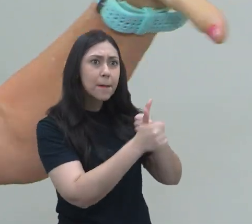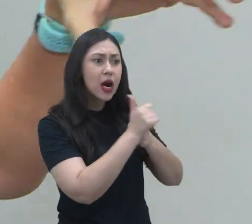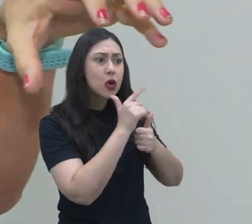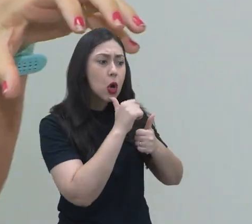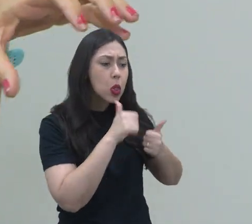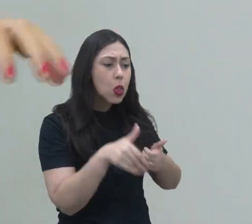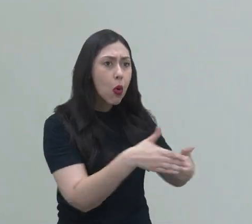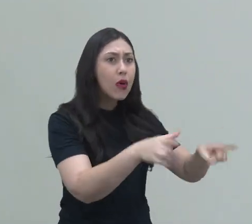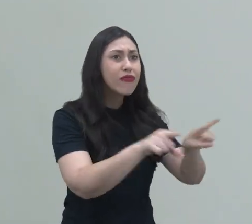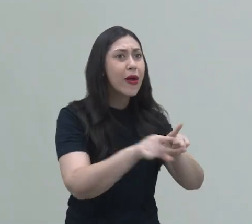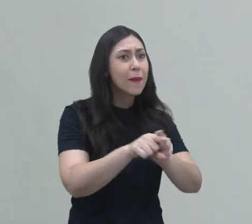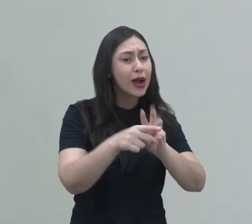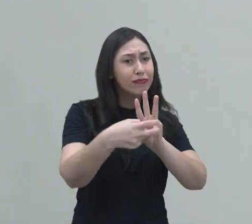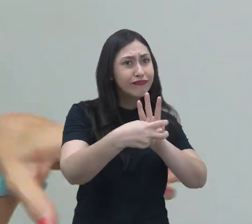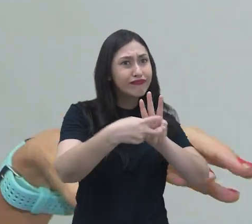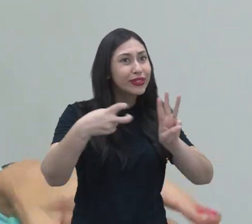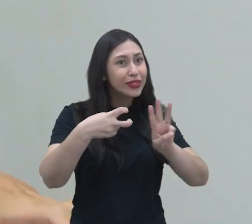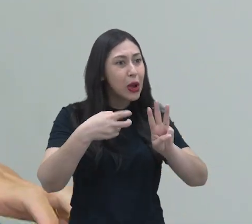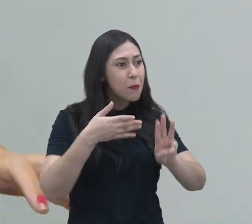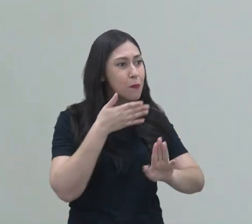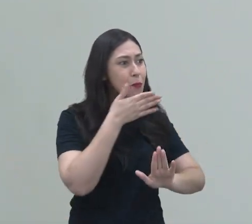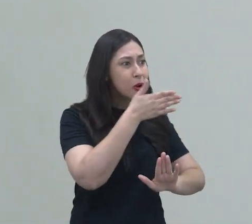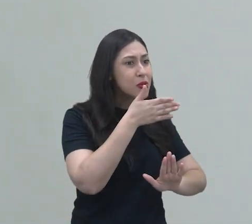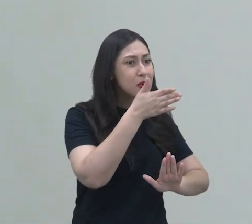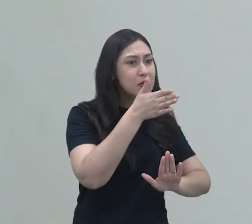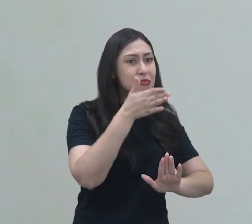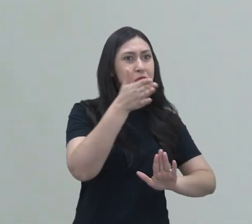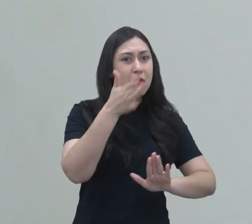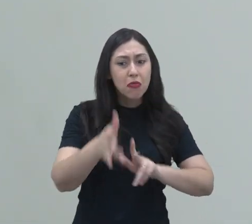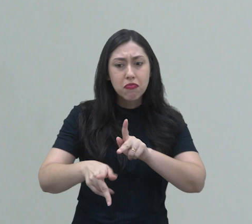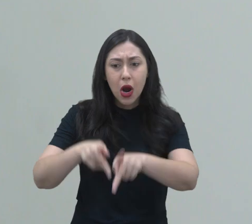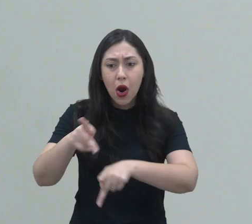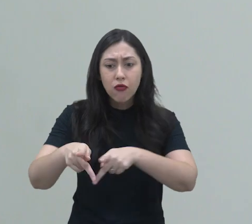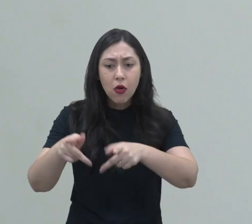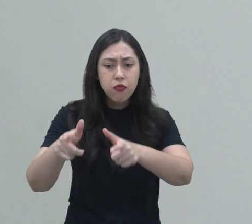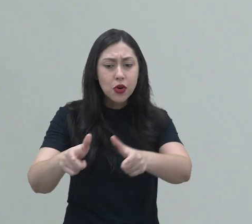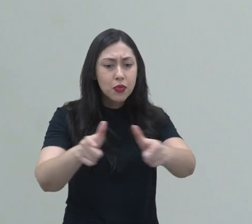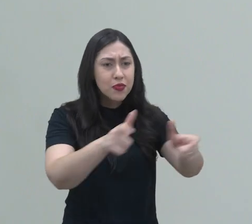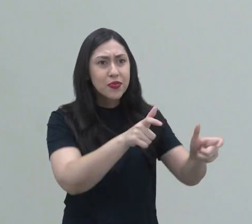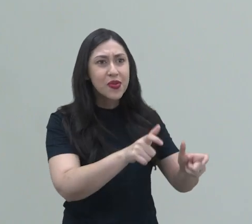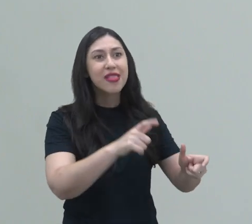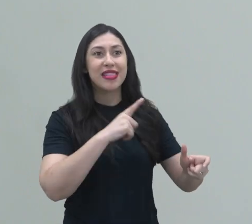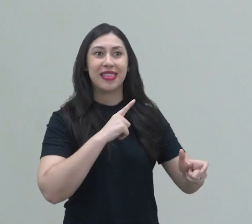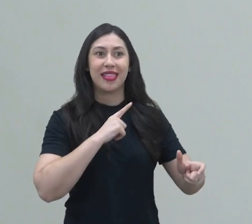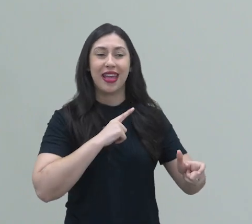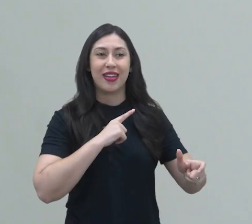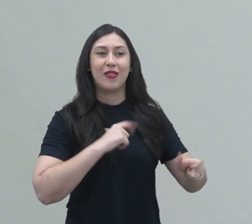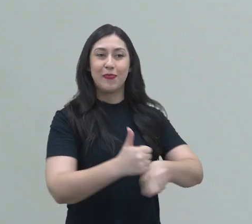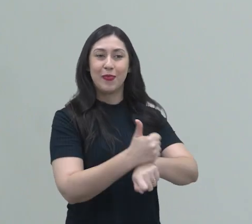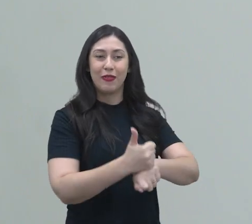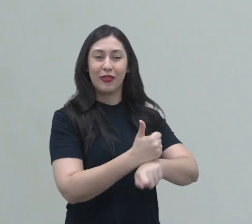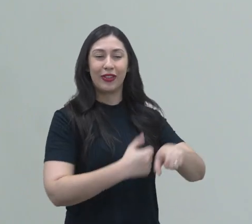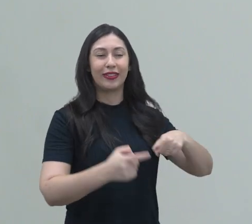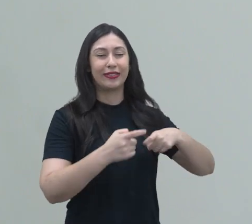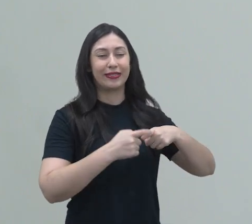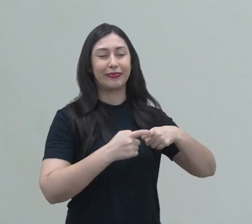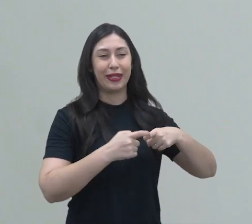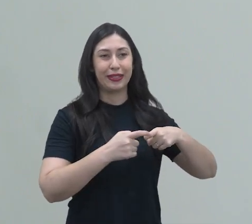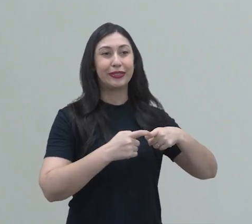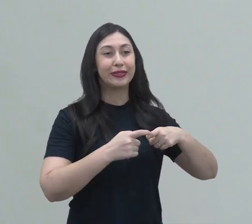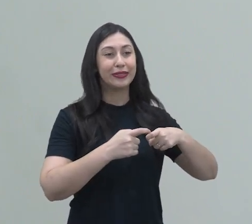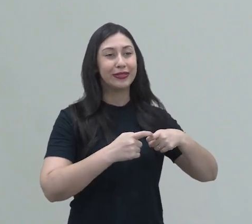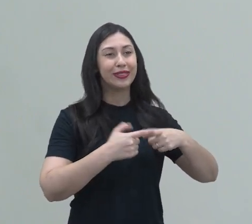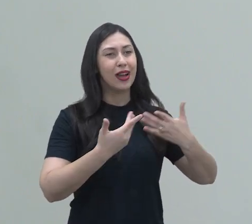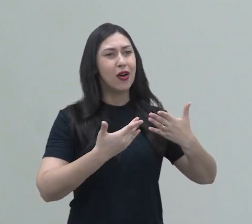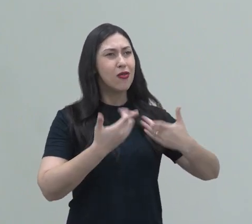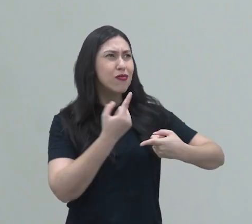indígena, indo em cada uma dessas populações. E em cada povoado que a gente chega, tem um agente comunitário de saúde. Então, eu acho que um